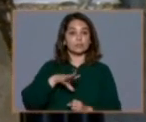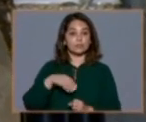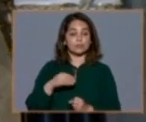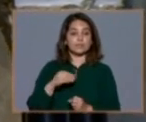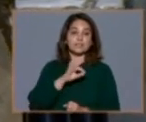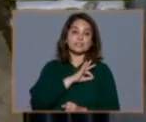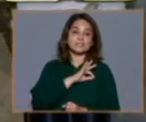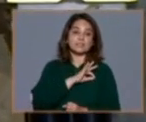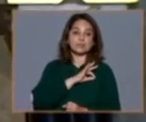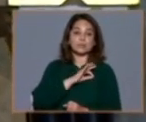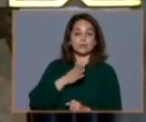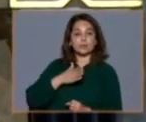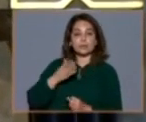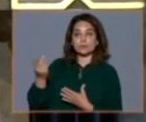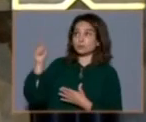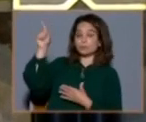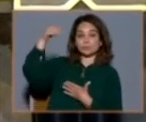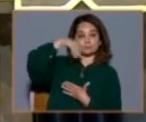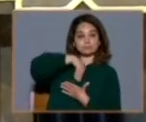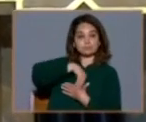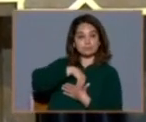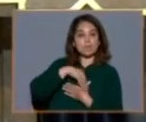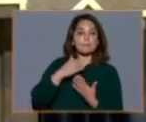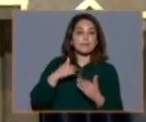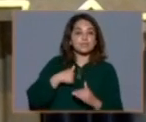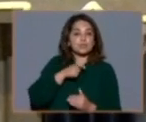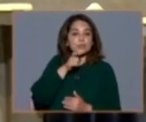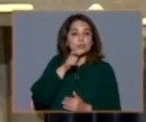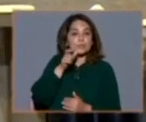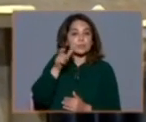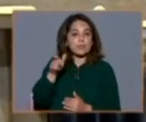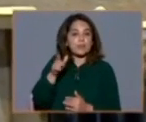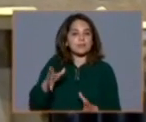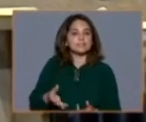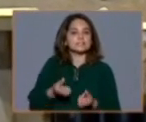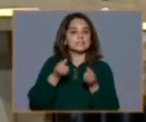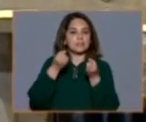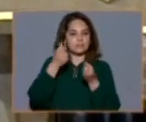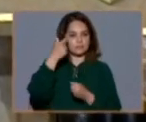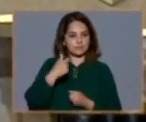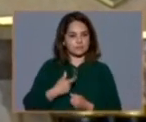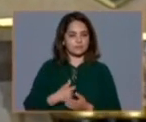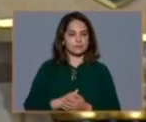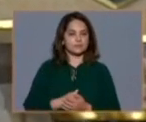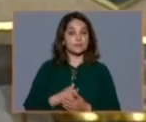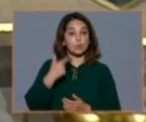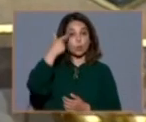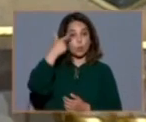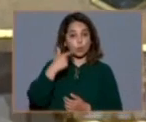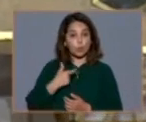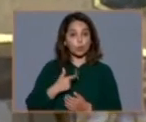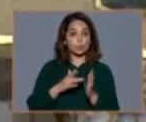sou digno de que entreis em minha morada, mas dizei uma palavra e serei salvo. O corpo de